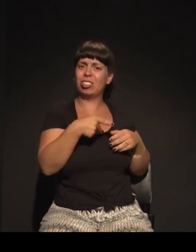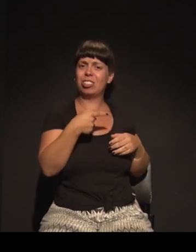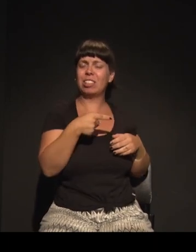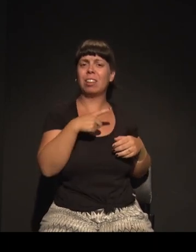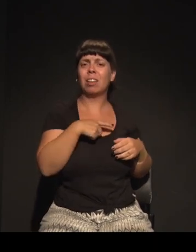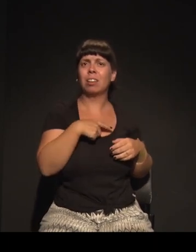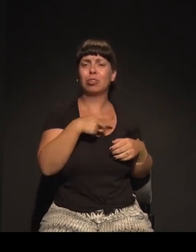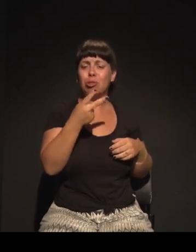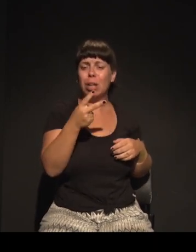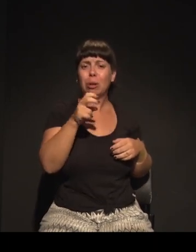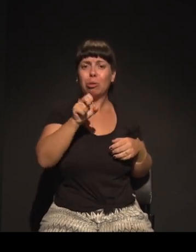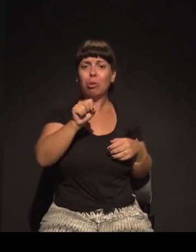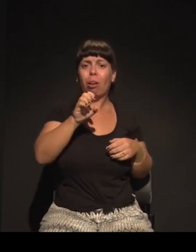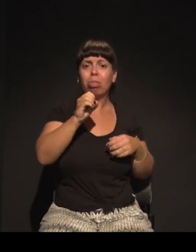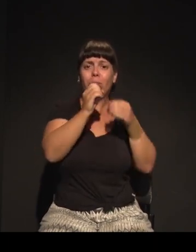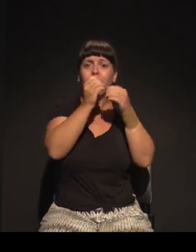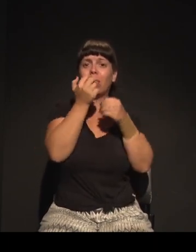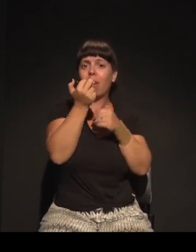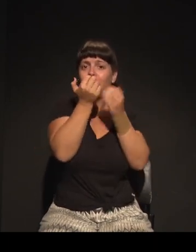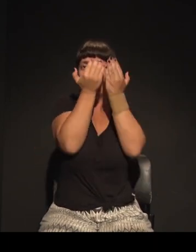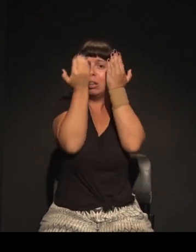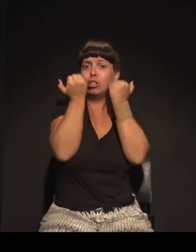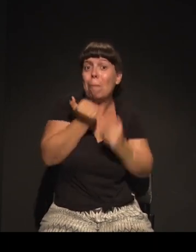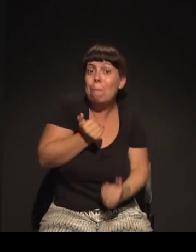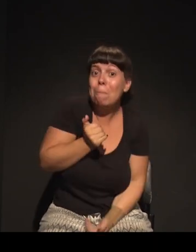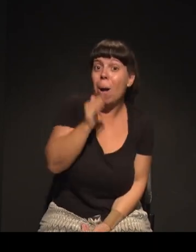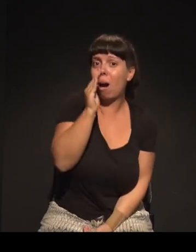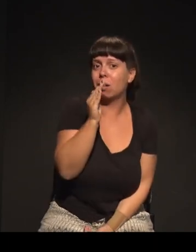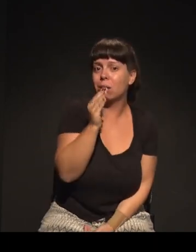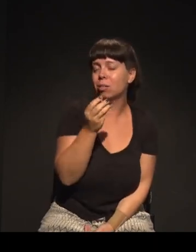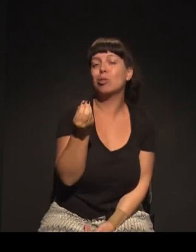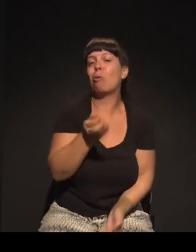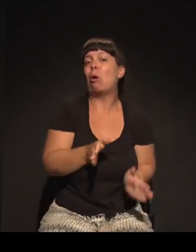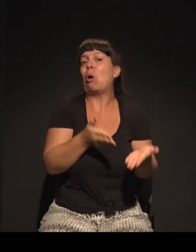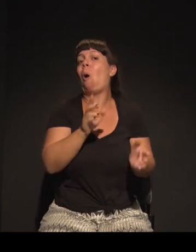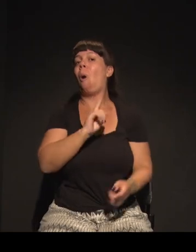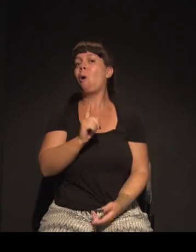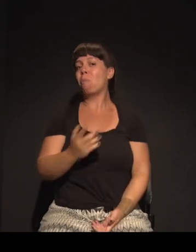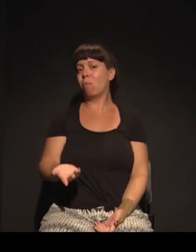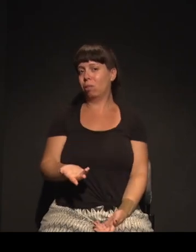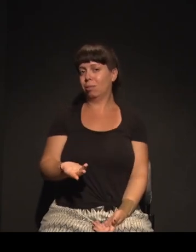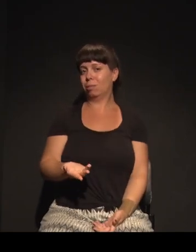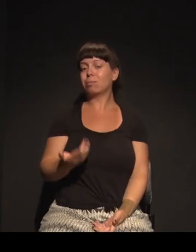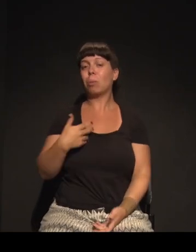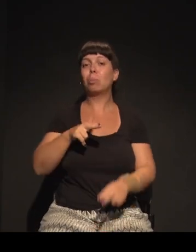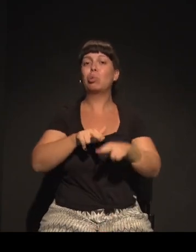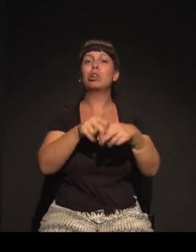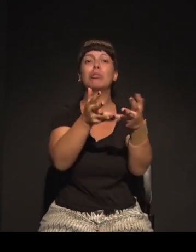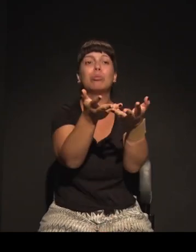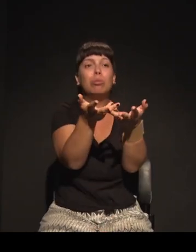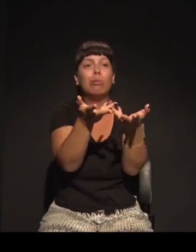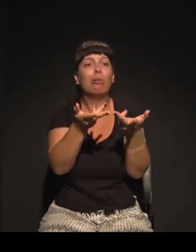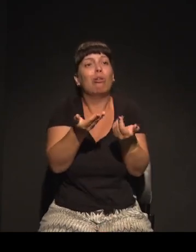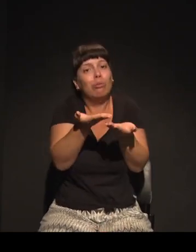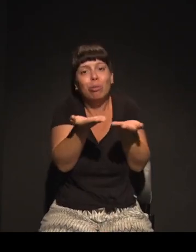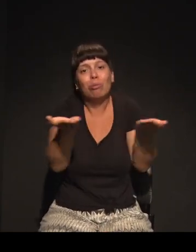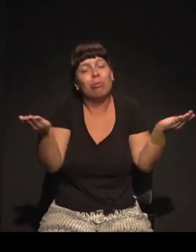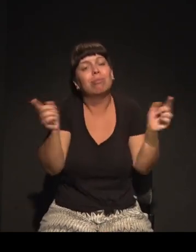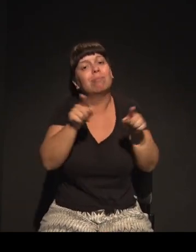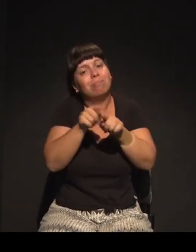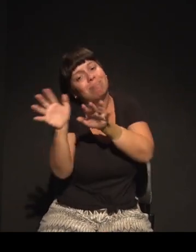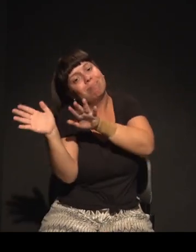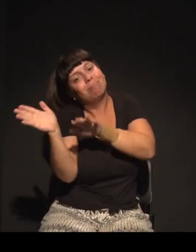880 línguas indígenas então é eu convido vocês também fazer parte desse processo porque